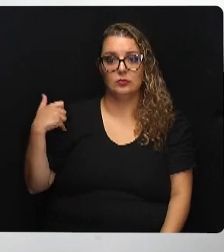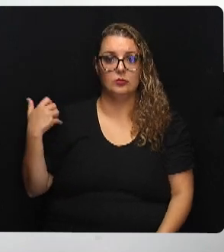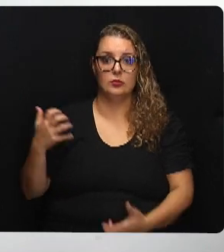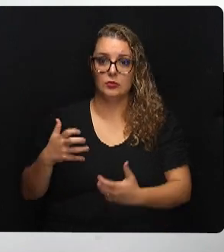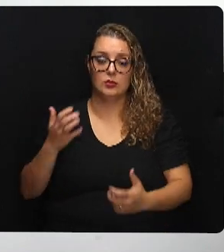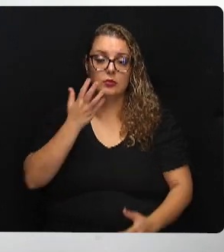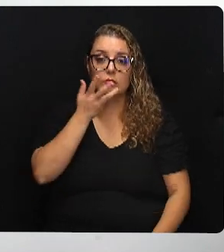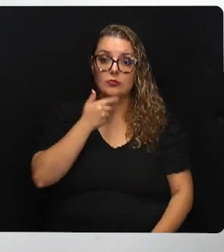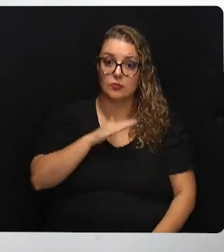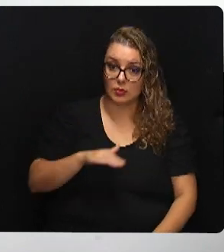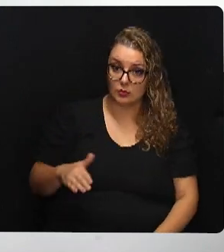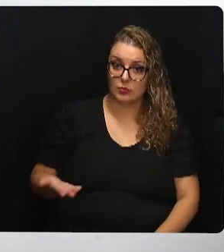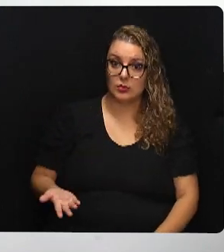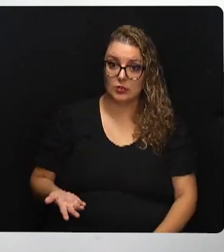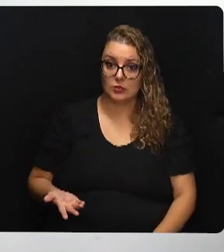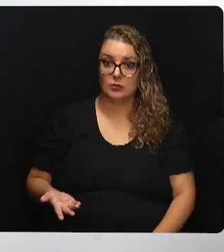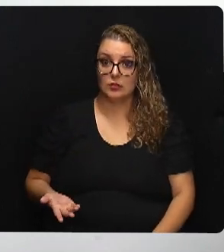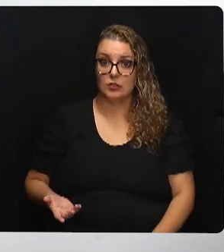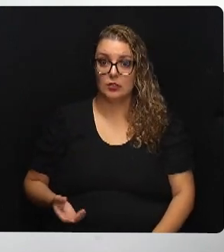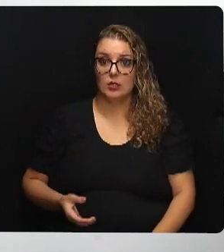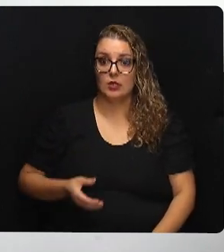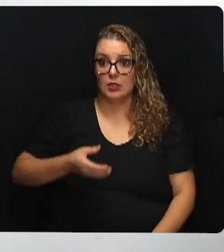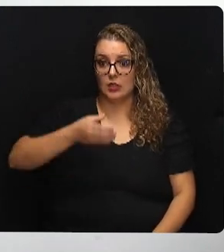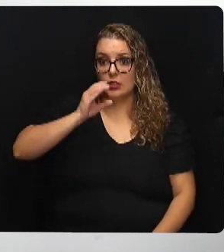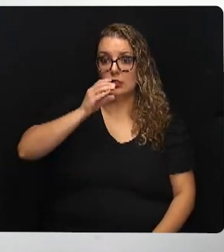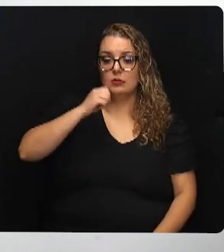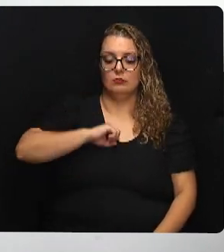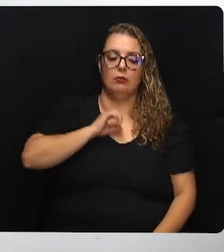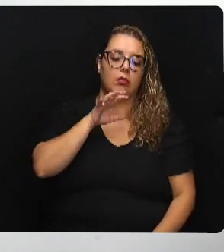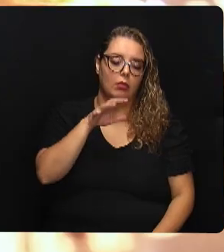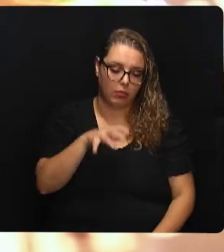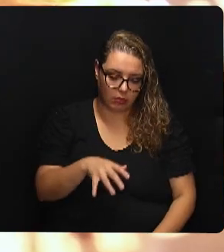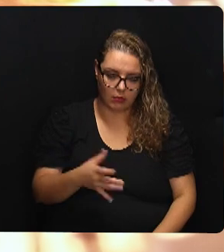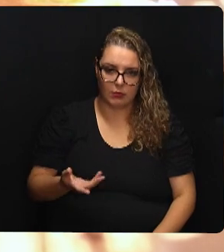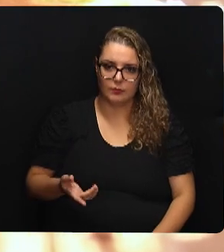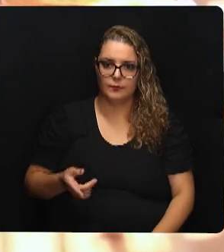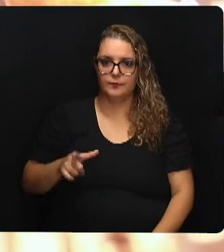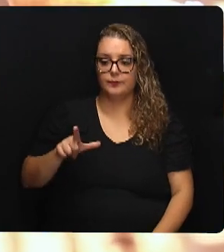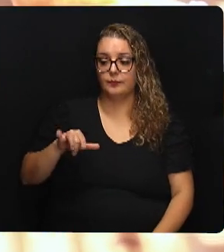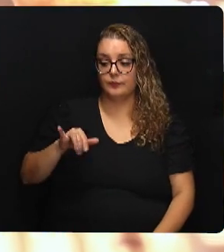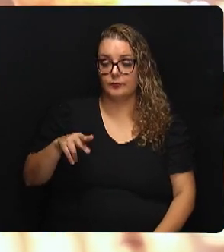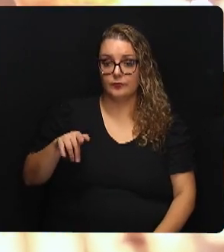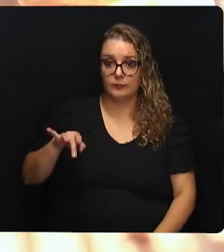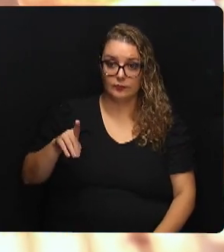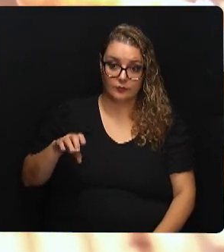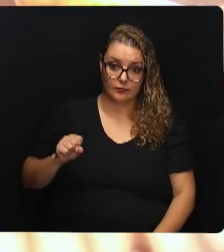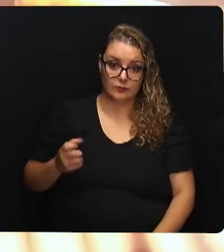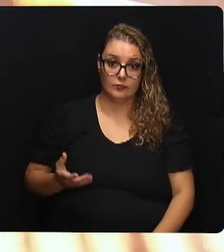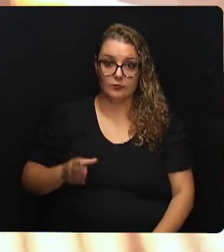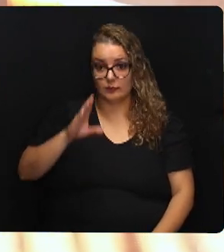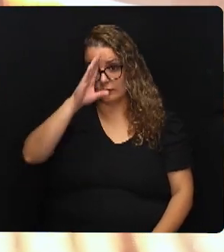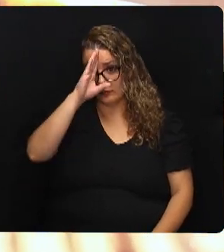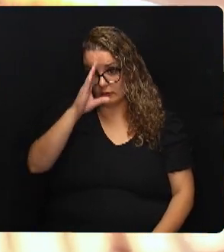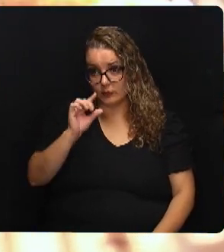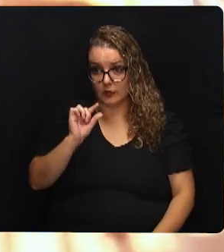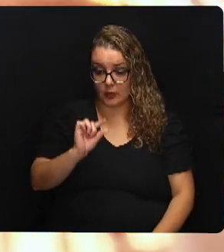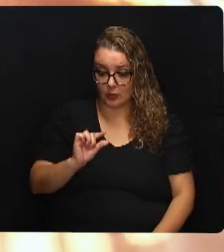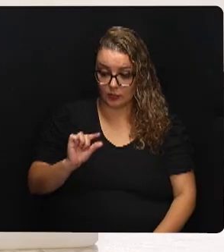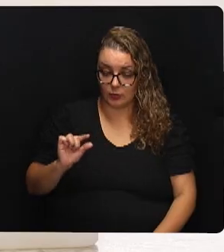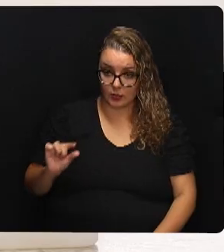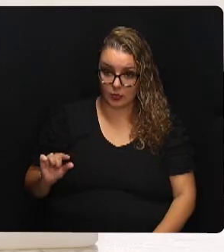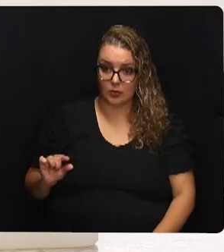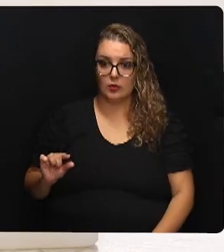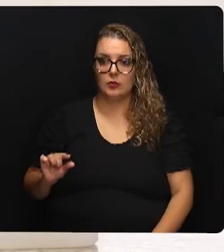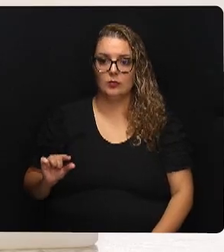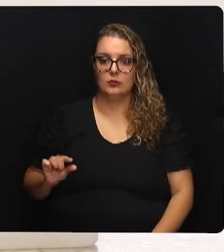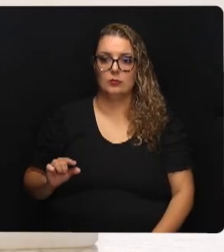adulto, seja idoso ou criança. A gente tem que ofertar líquidos, a princípio em